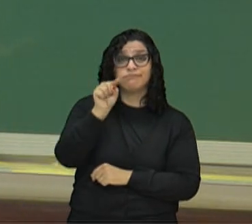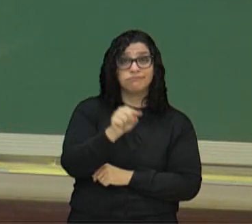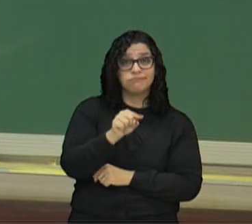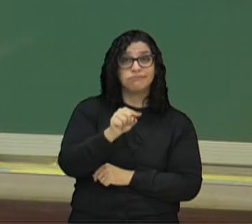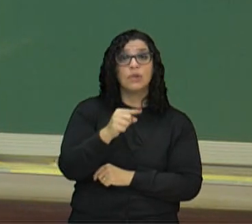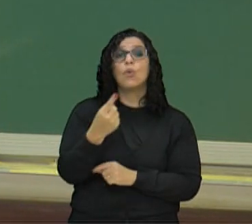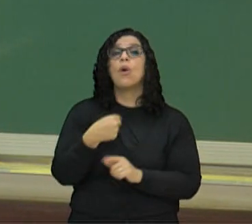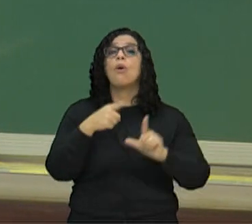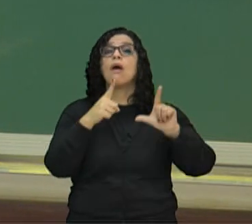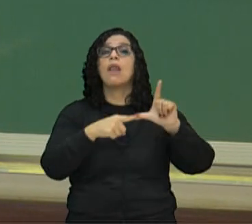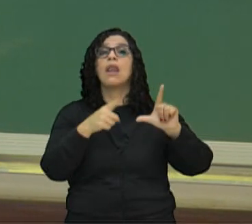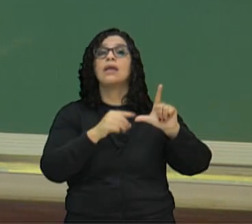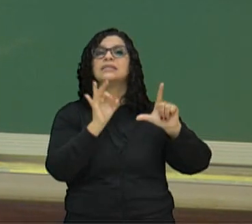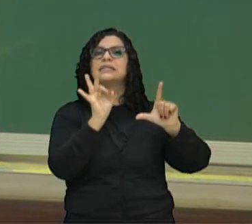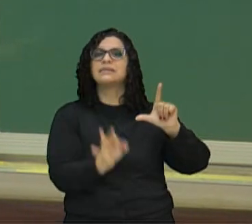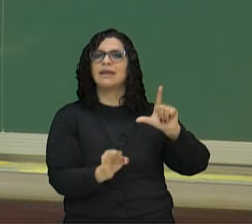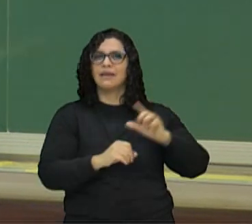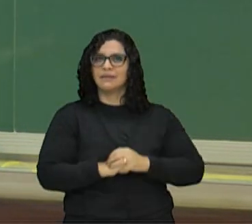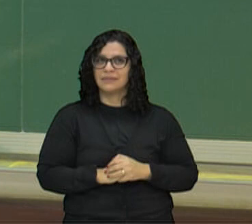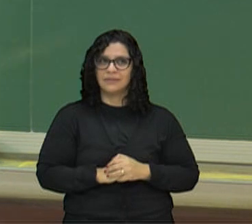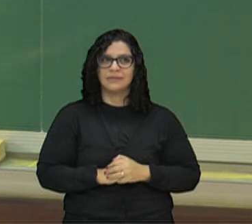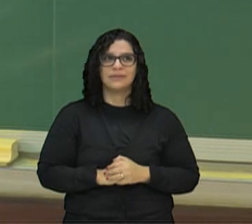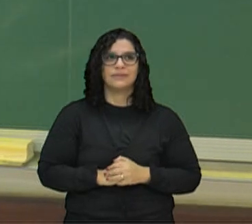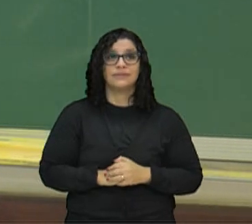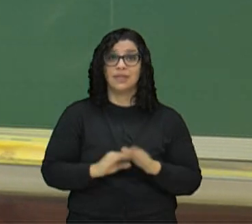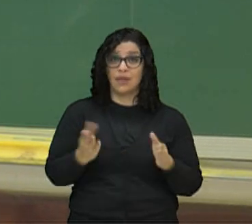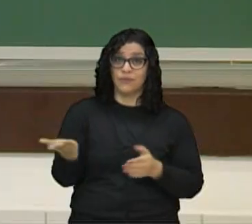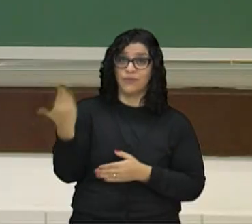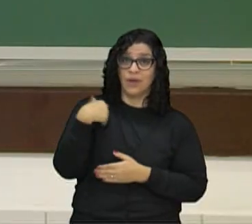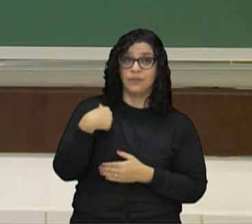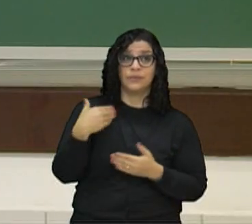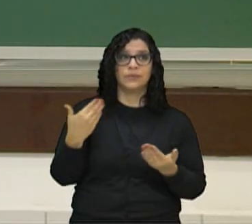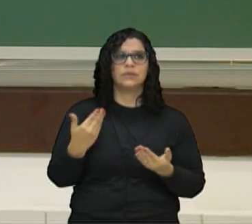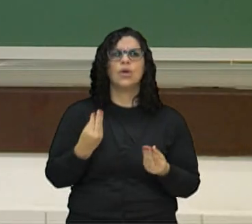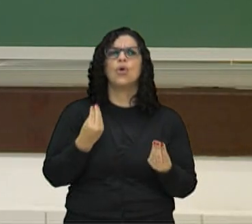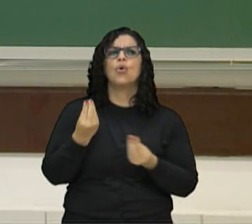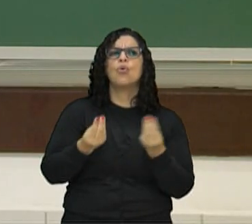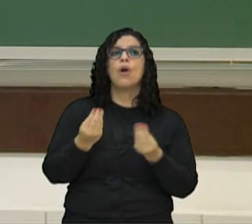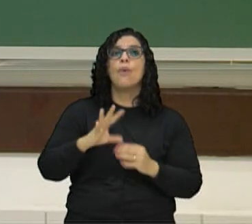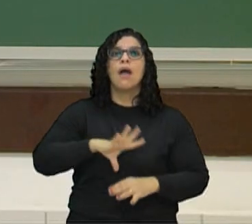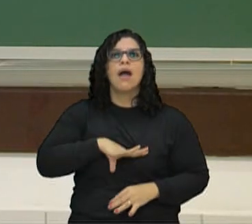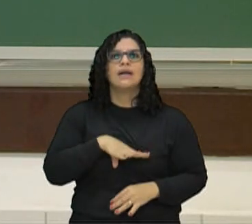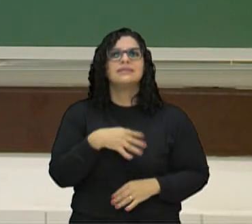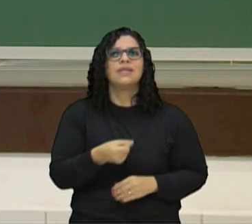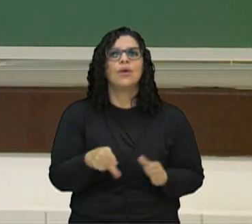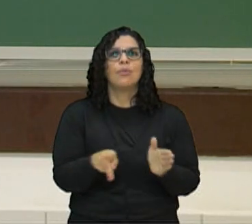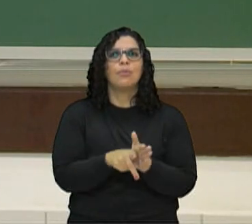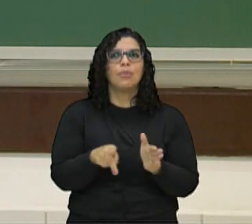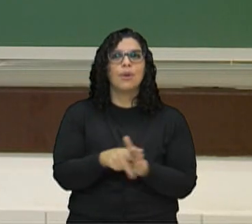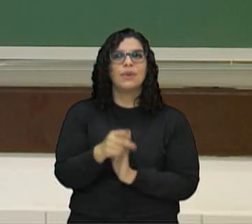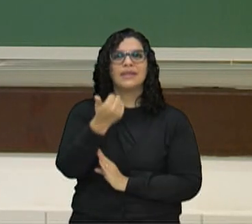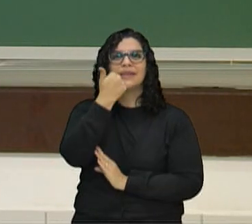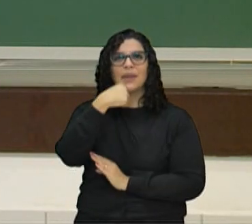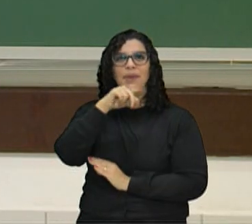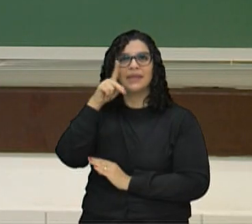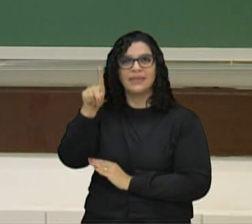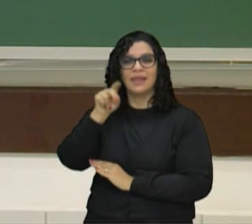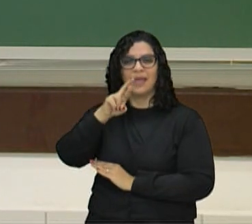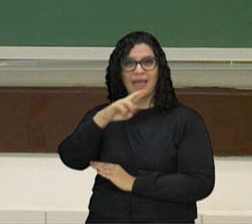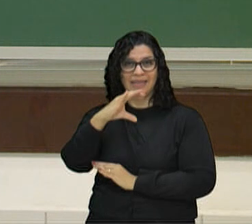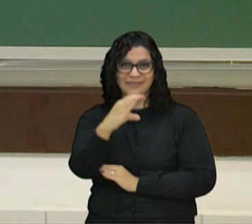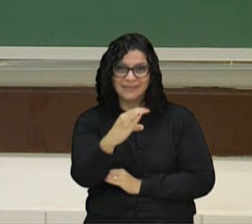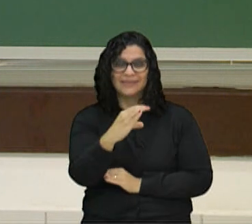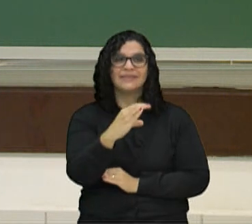assinalar qual é a resposta correta. Vamos lá? Qual foi a reação da mãe de